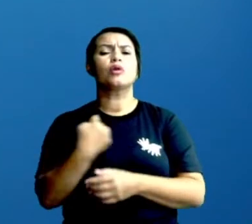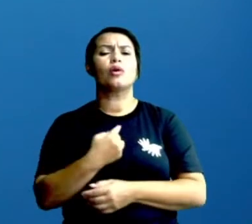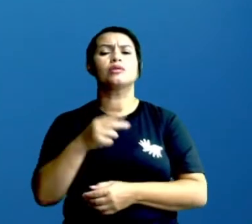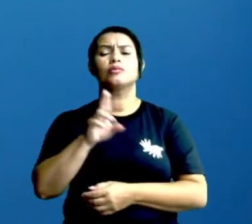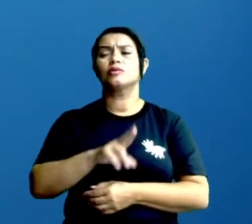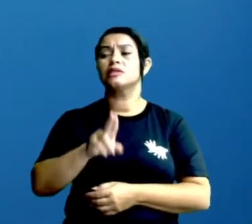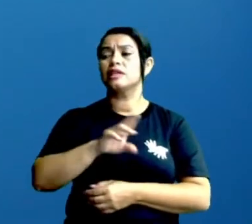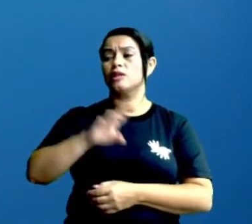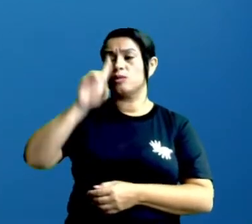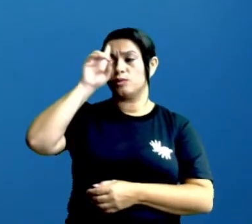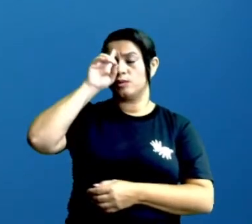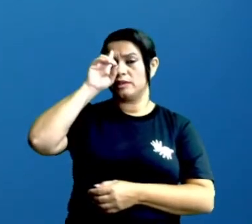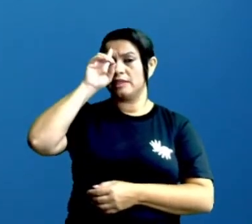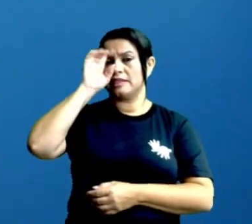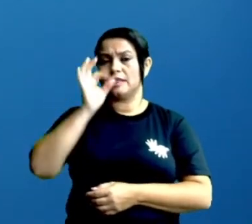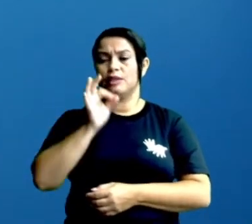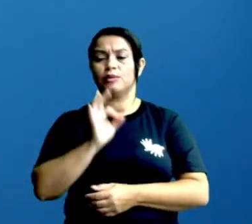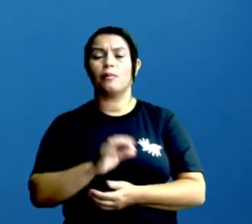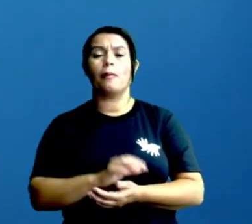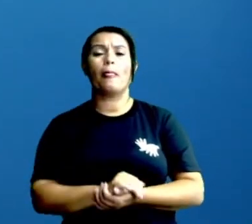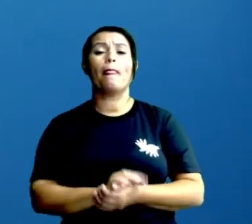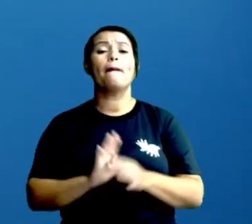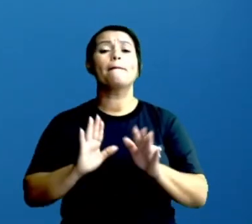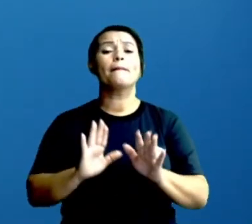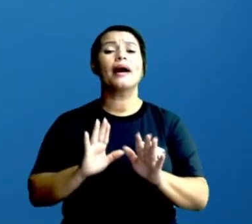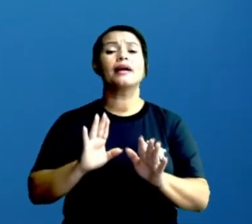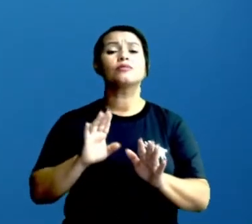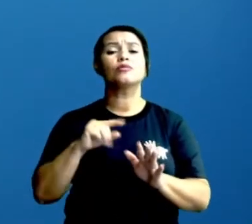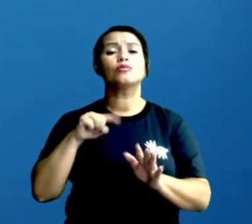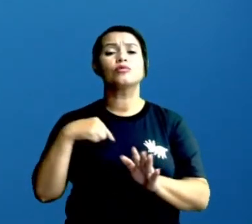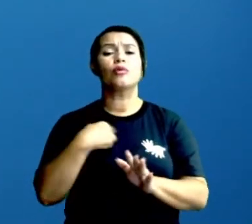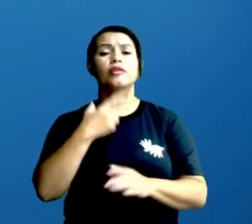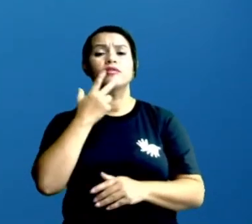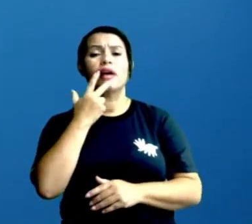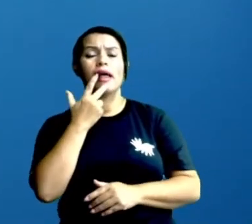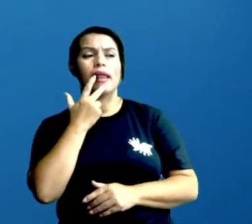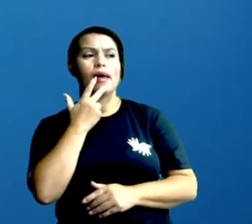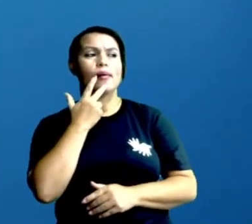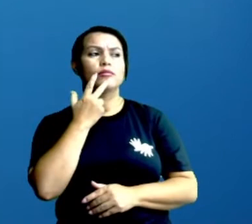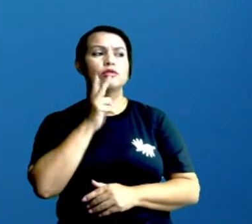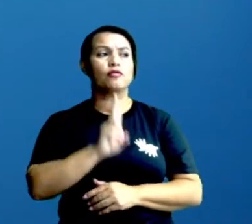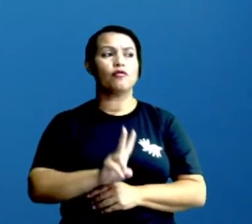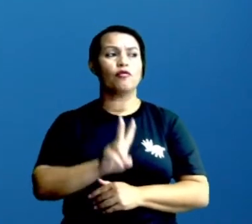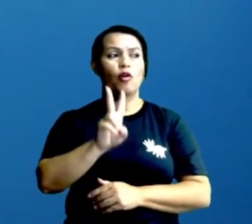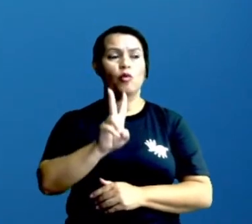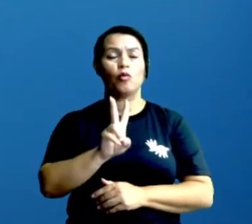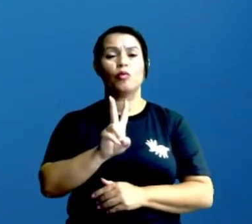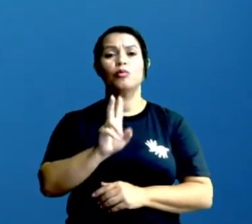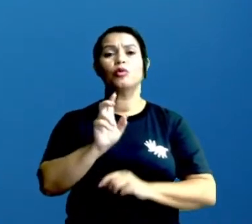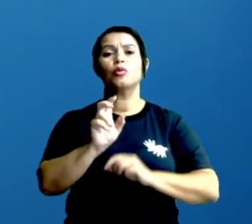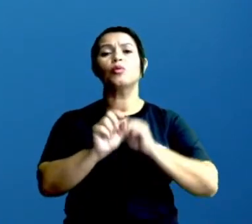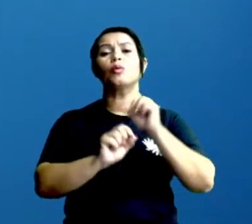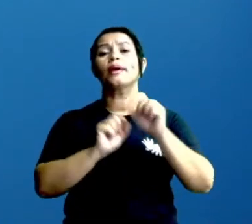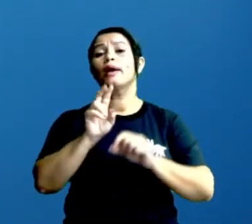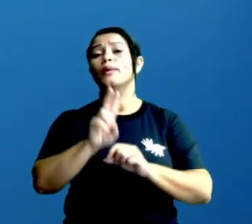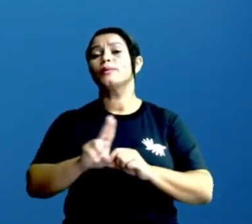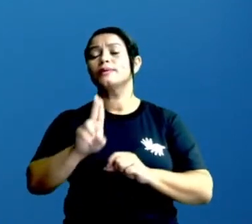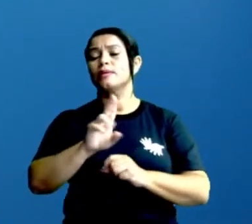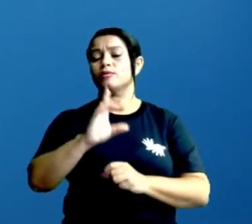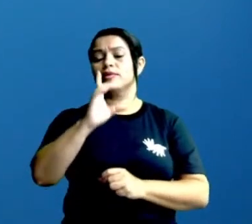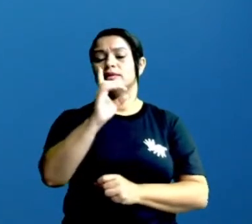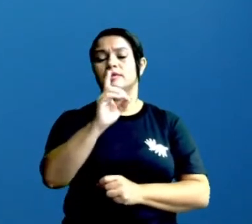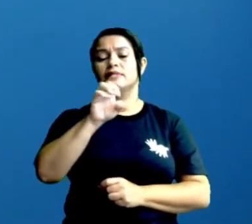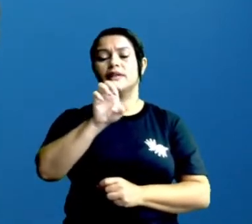dia, não é isso? Mas quando nós falamos de volume, nós usamos mais o